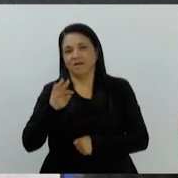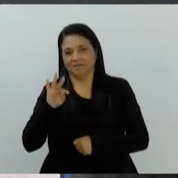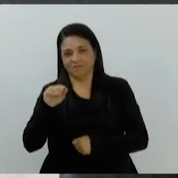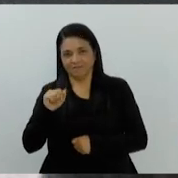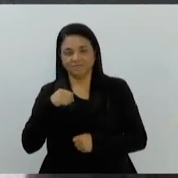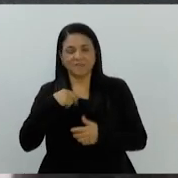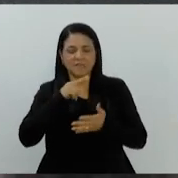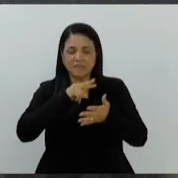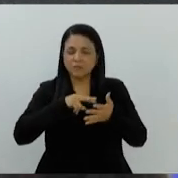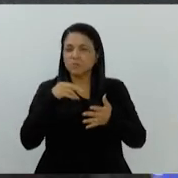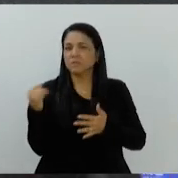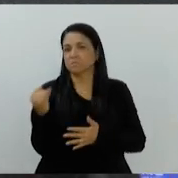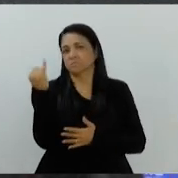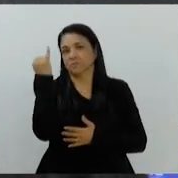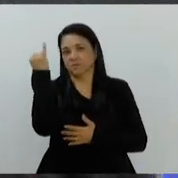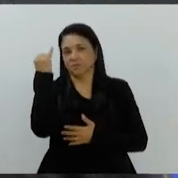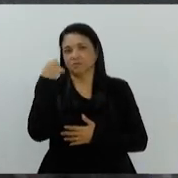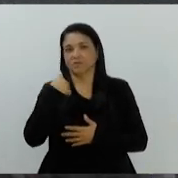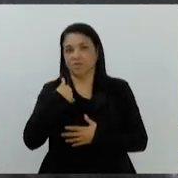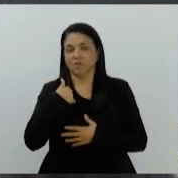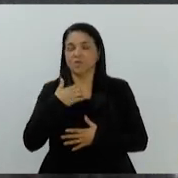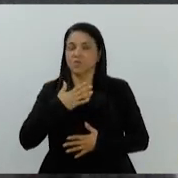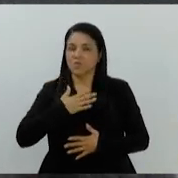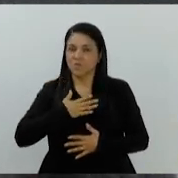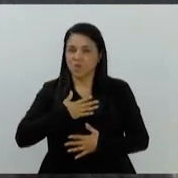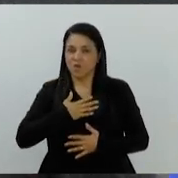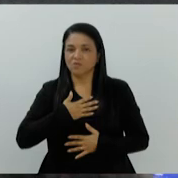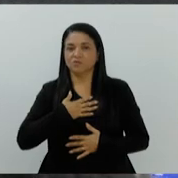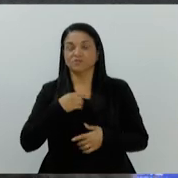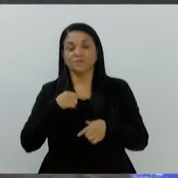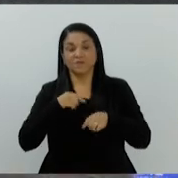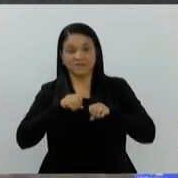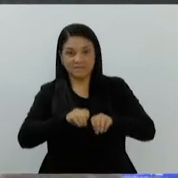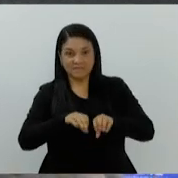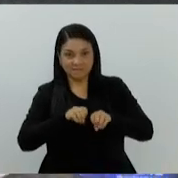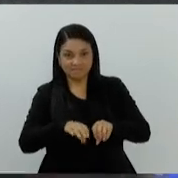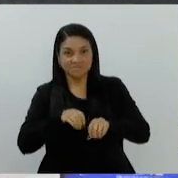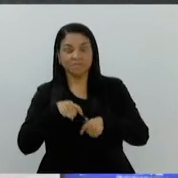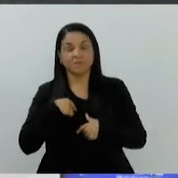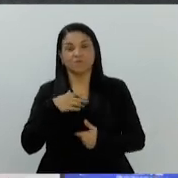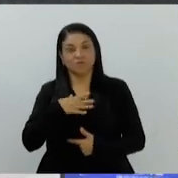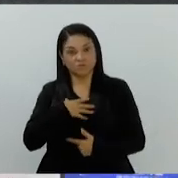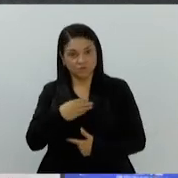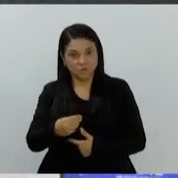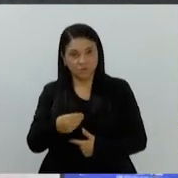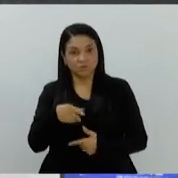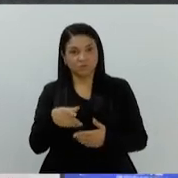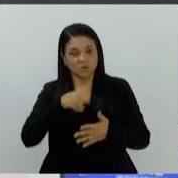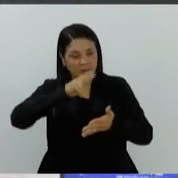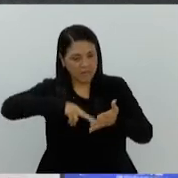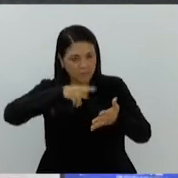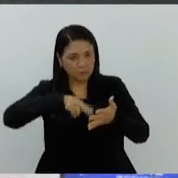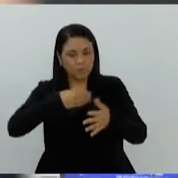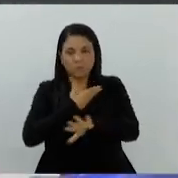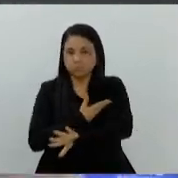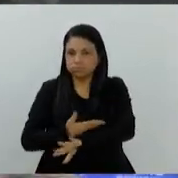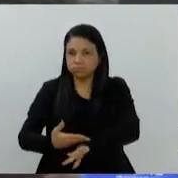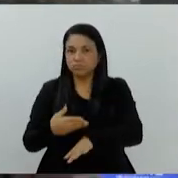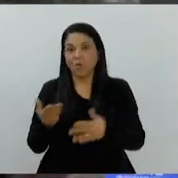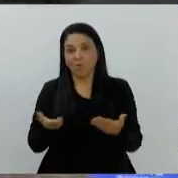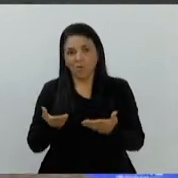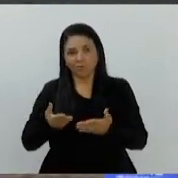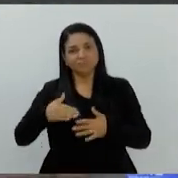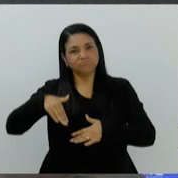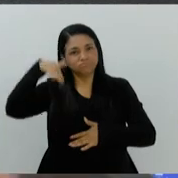tão importante. Vossa Excelência sabe que eu incuti nos meus filhos o hábito da leitura. Agora eles são ávidos